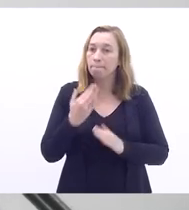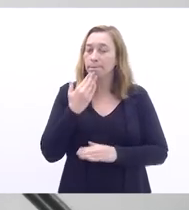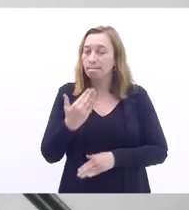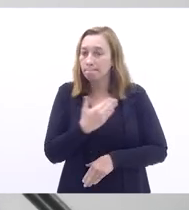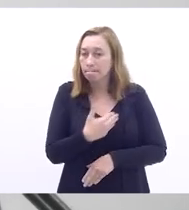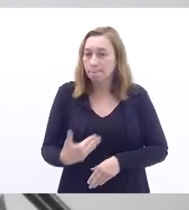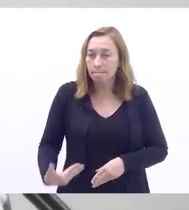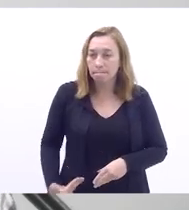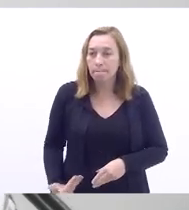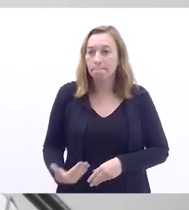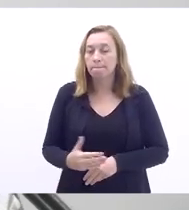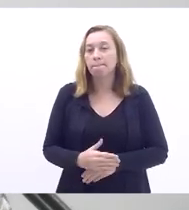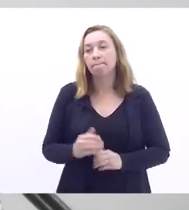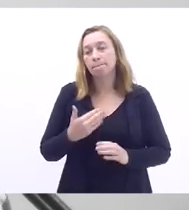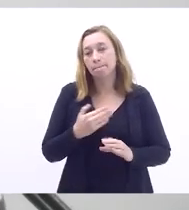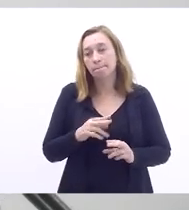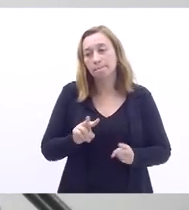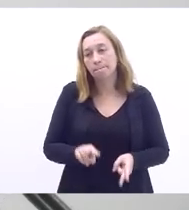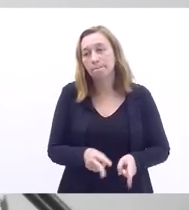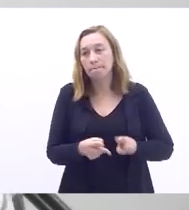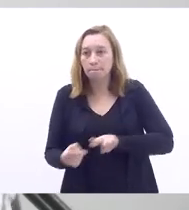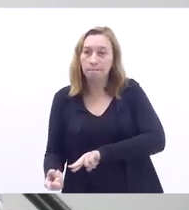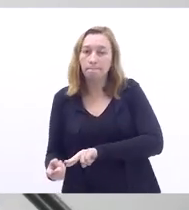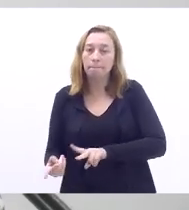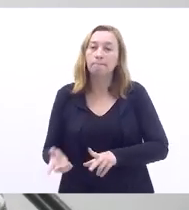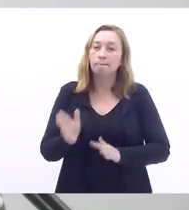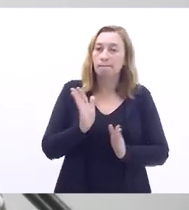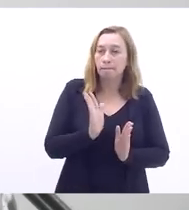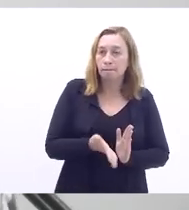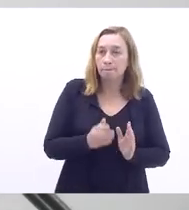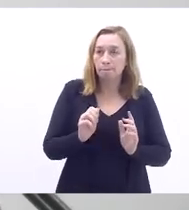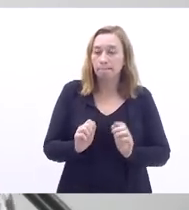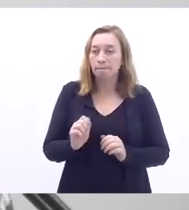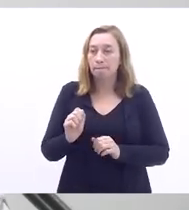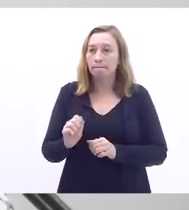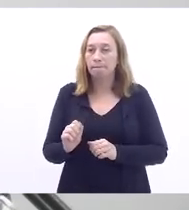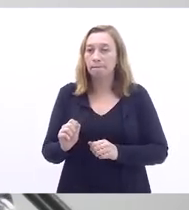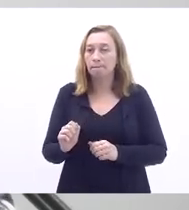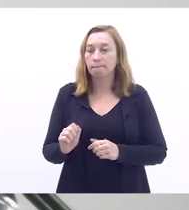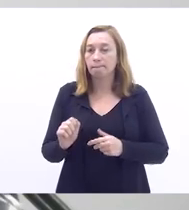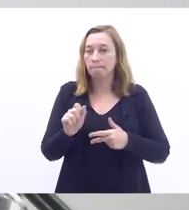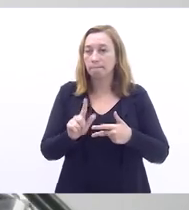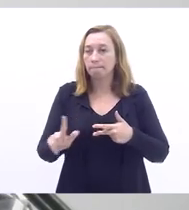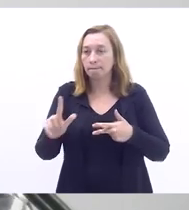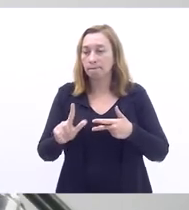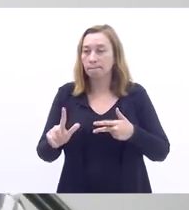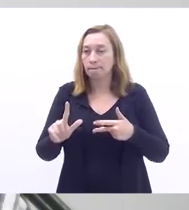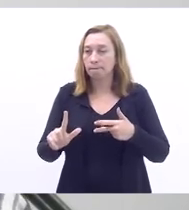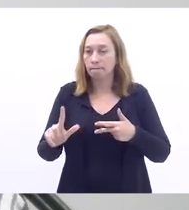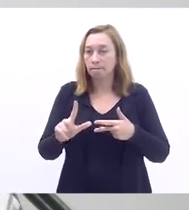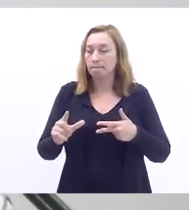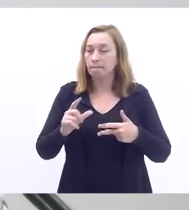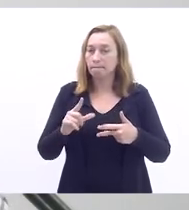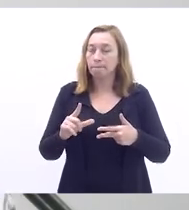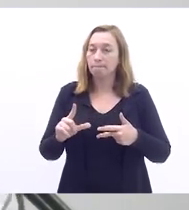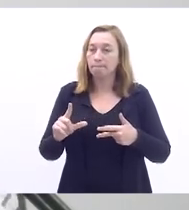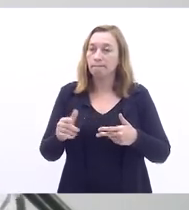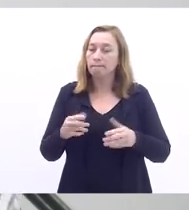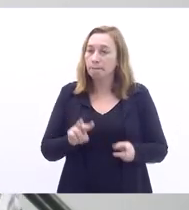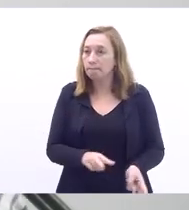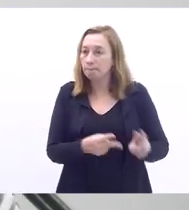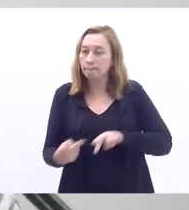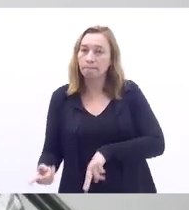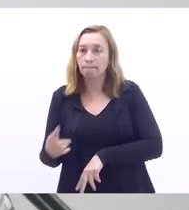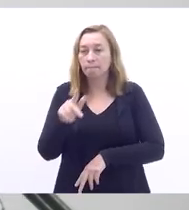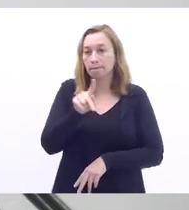peça o governo quem caminho já fica o legislativo não pode a escrita executivo ficar Man o perceber que